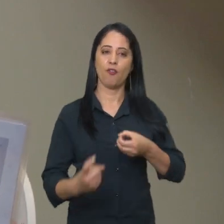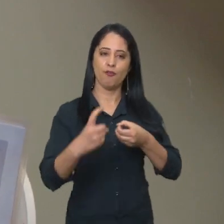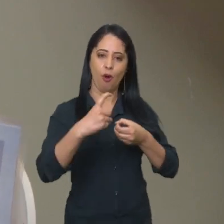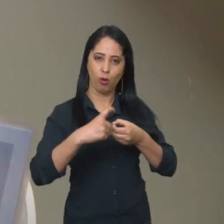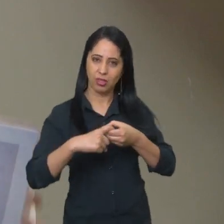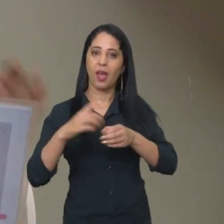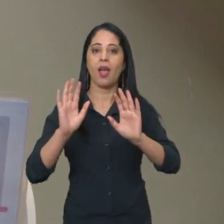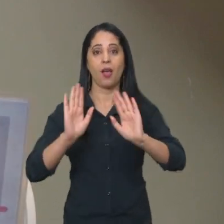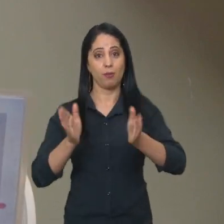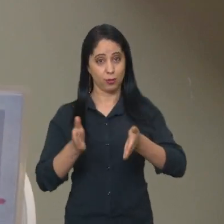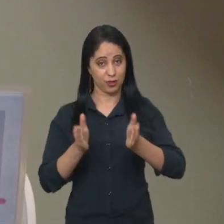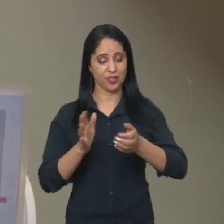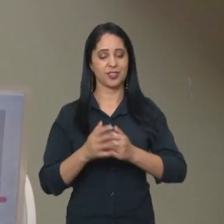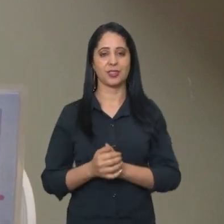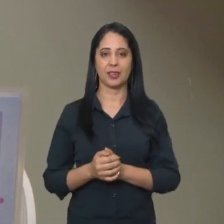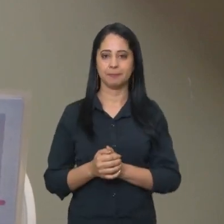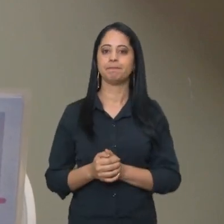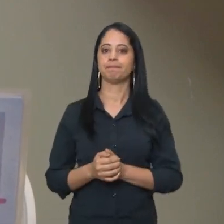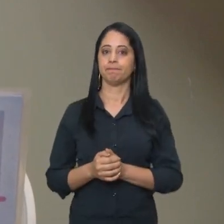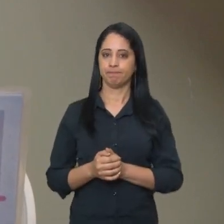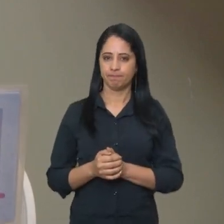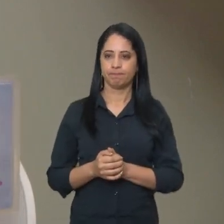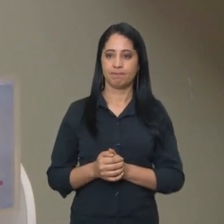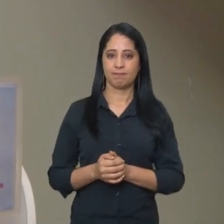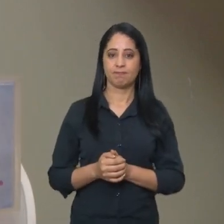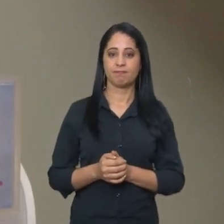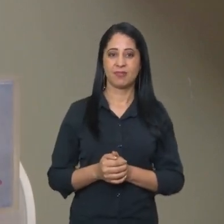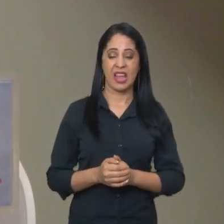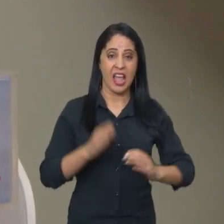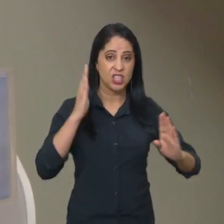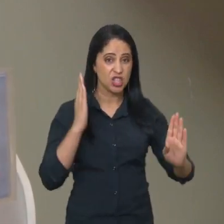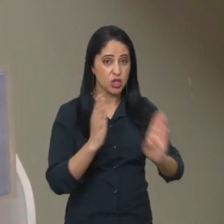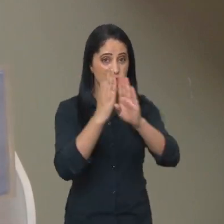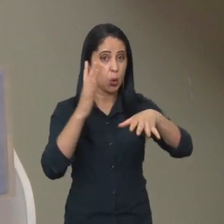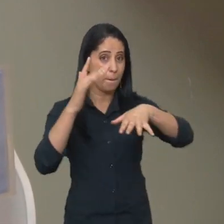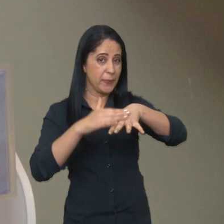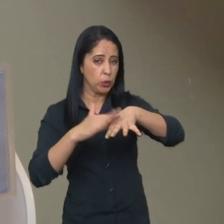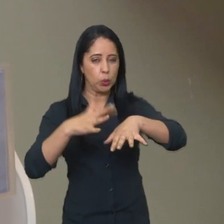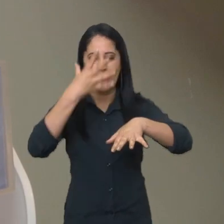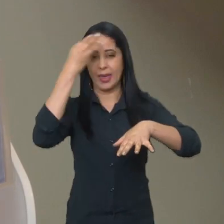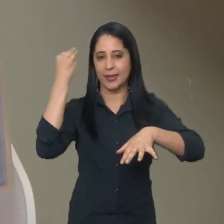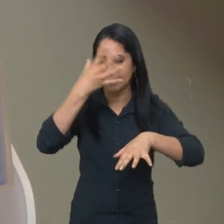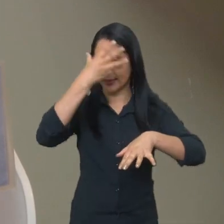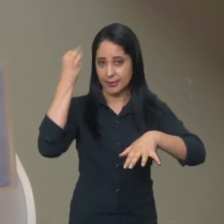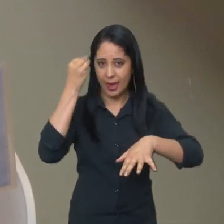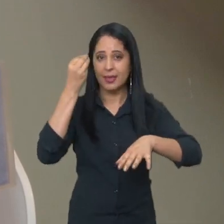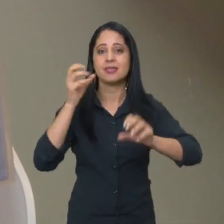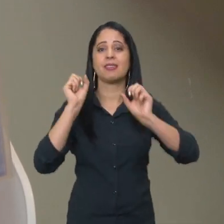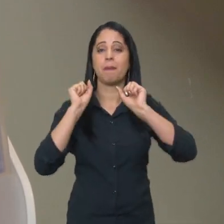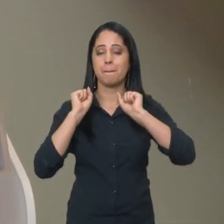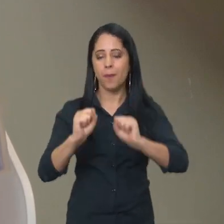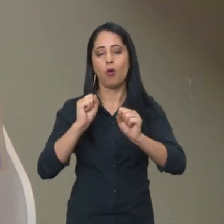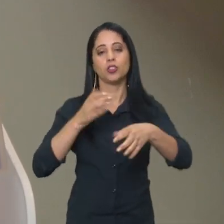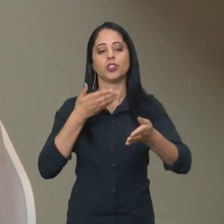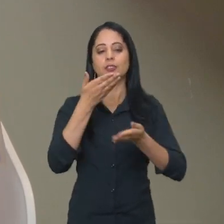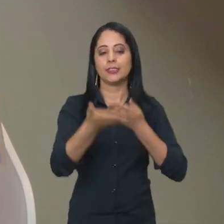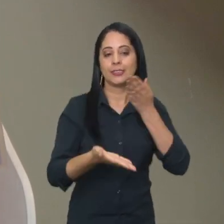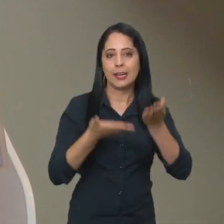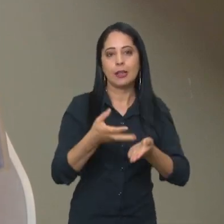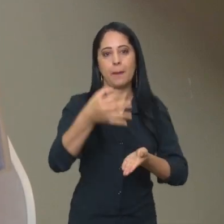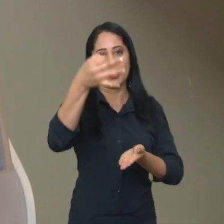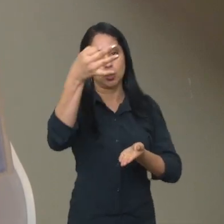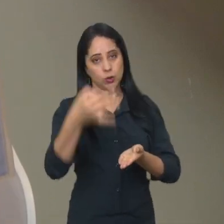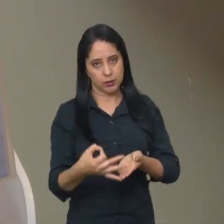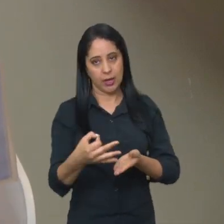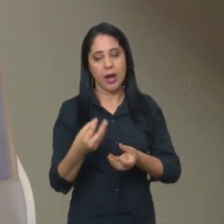Estamos de volta. Muita coisa pode ser feita a partir do diagnóstico de Alzheimer, principalmente no que envolve o